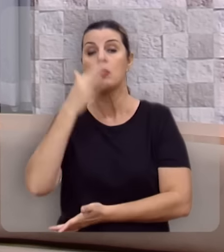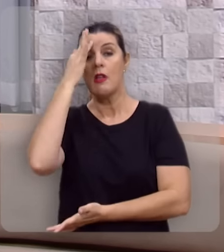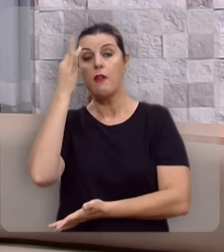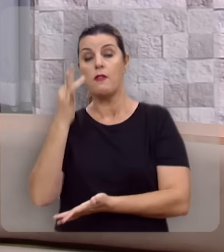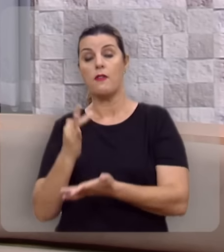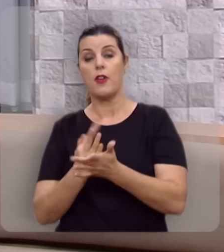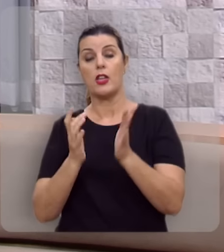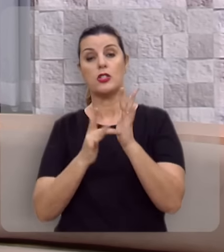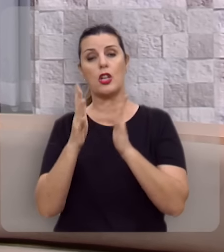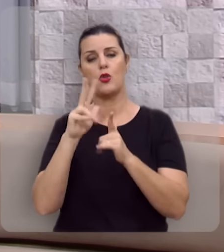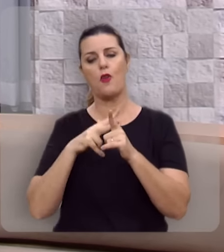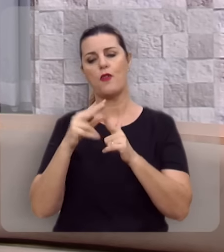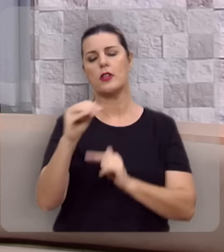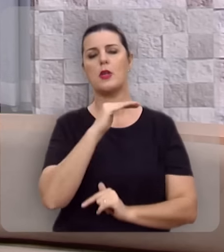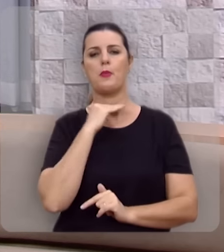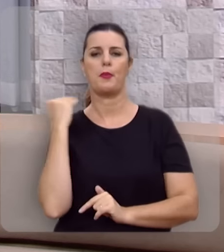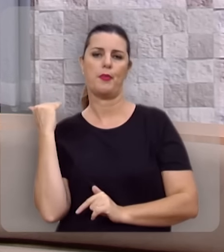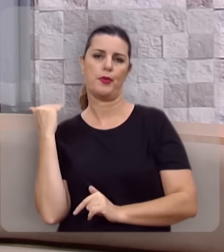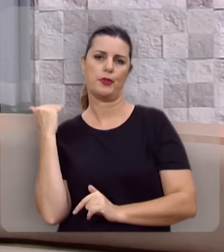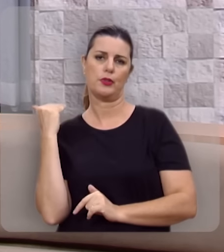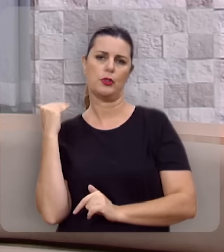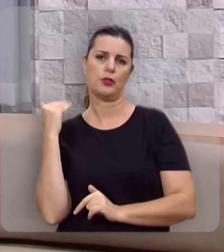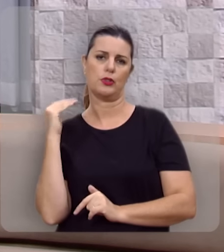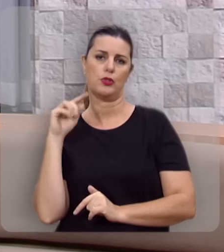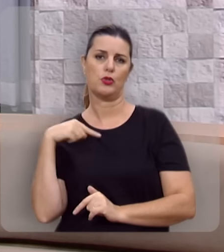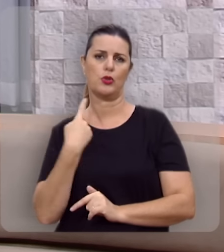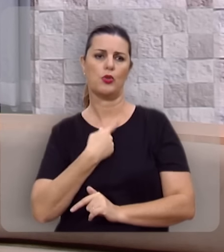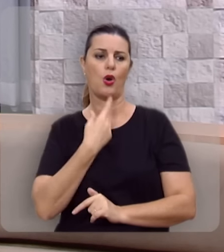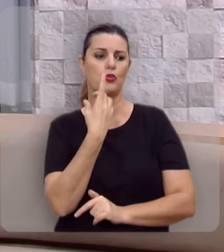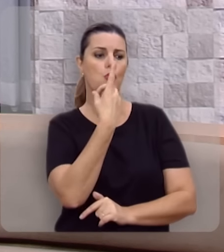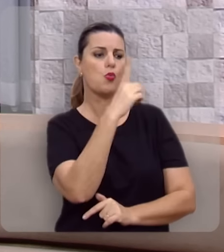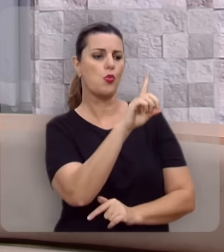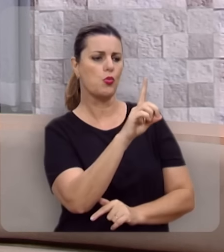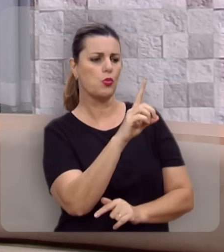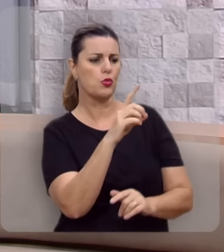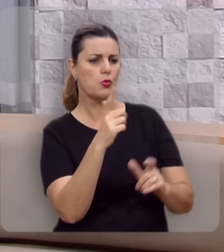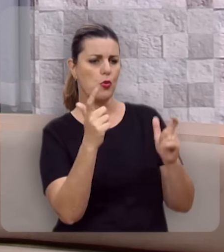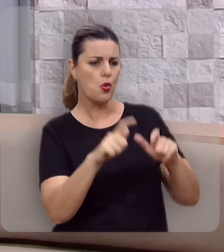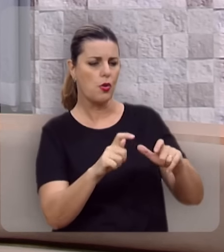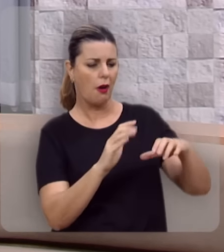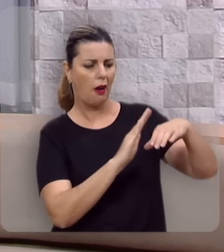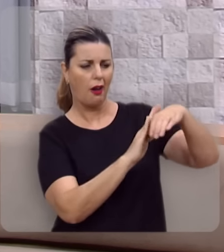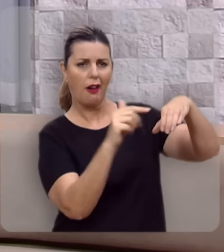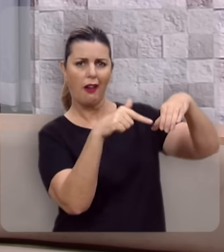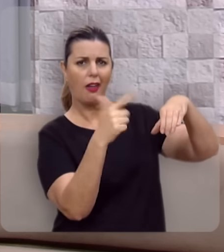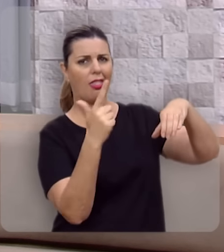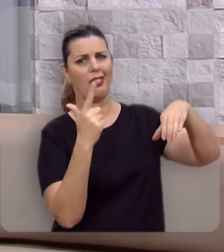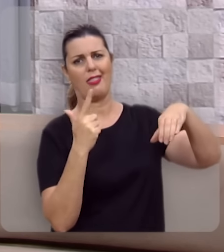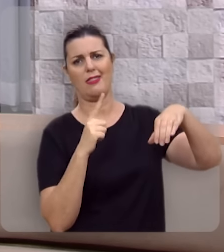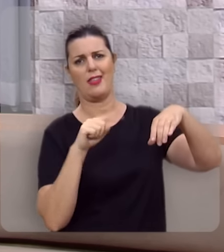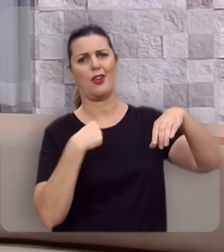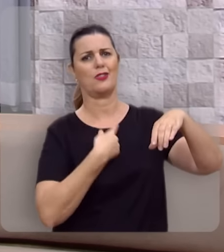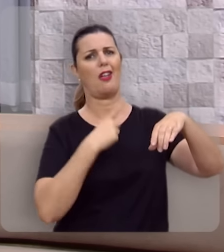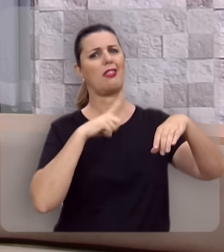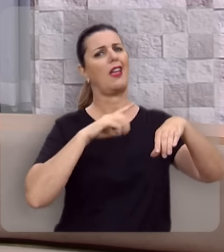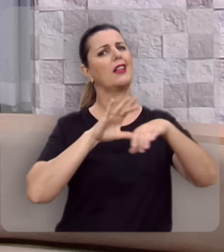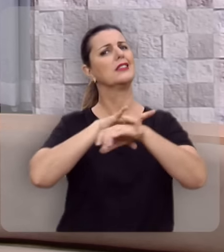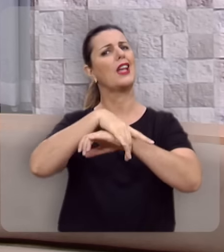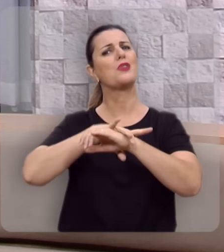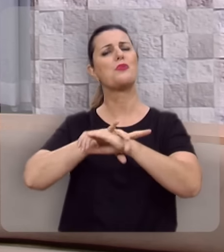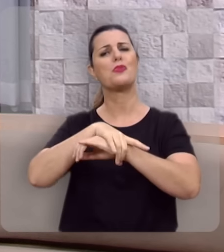fé. Cristo venceu a morte. O nosso último endereço não é mais o túmulo gelado. Nós